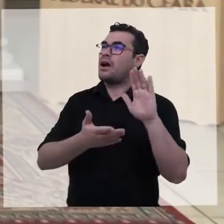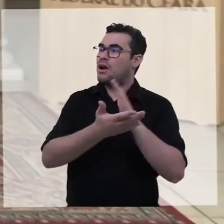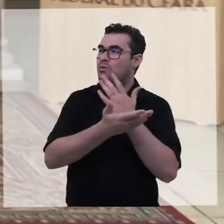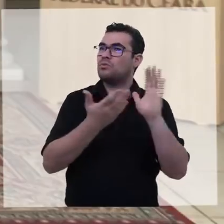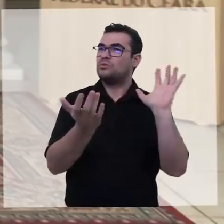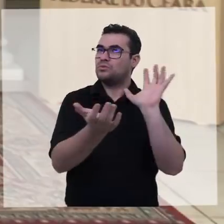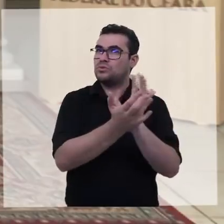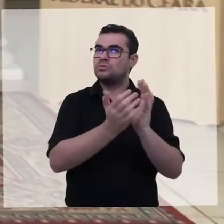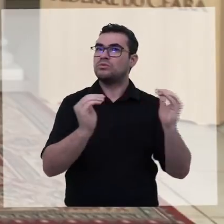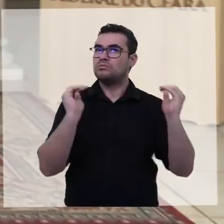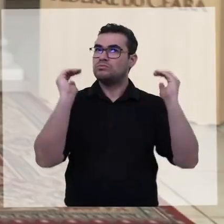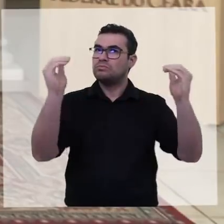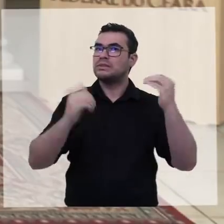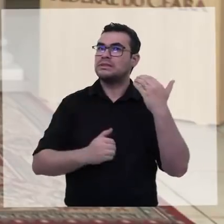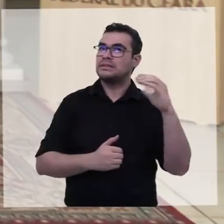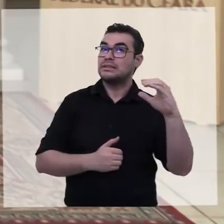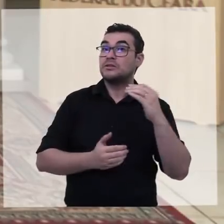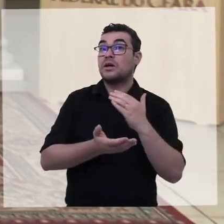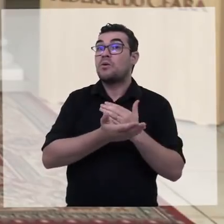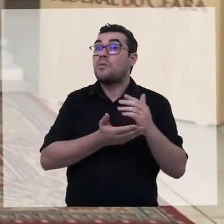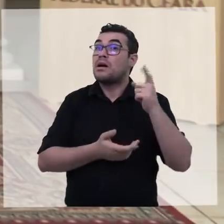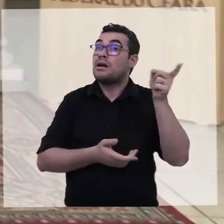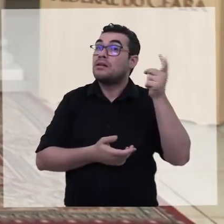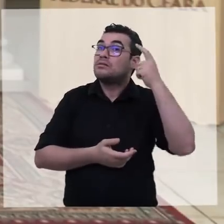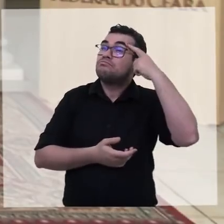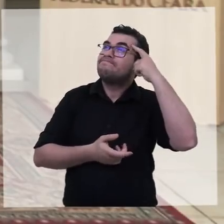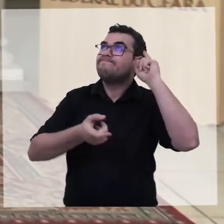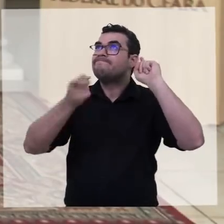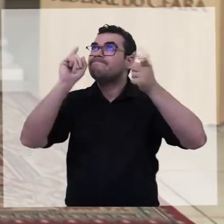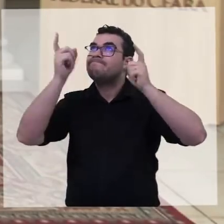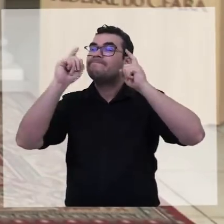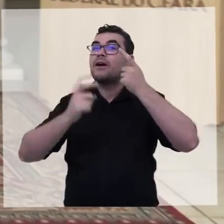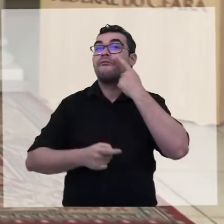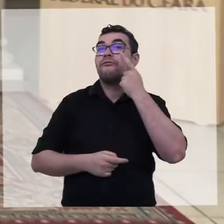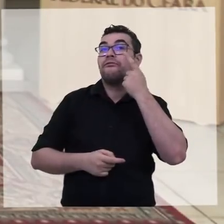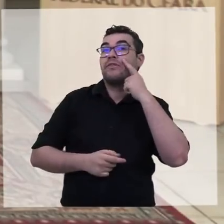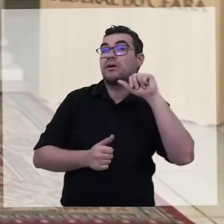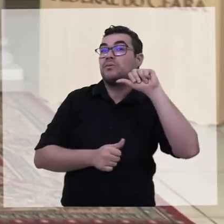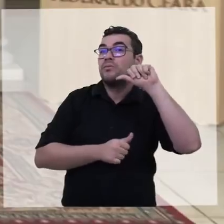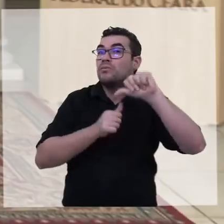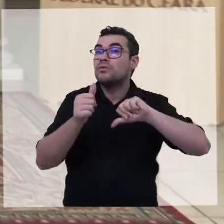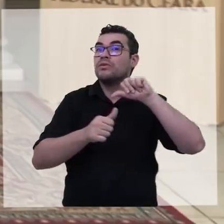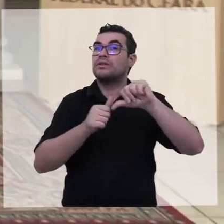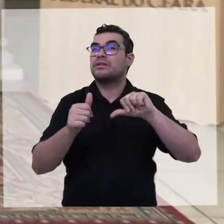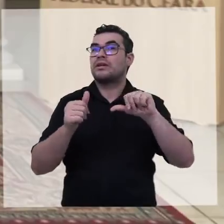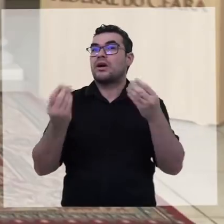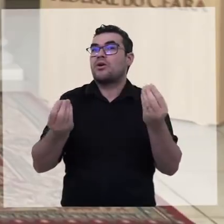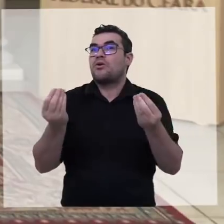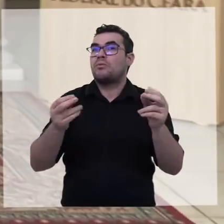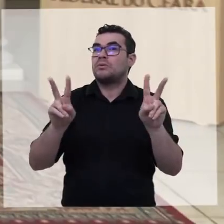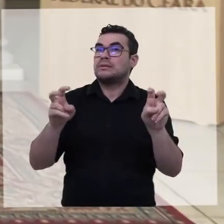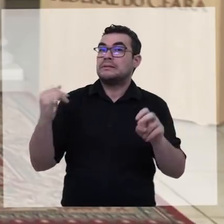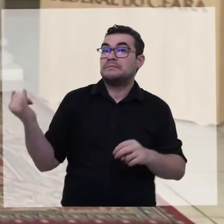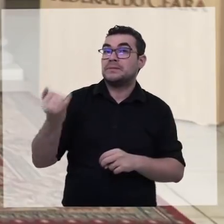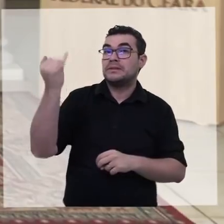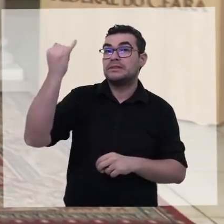universal de perda de solo, da importância do estrato herbáceo sobre o escoamento. Aí eu disse,